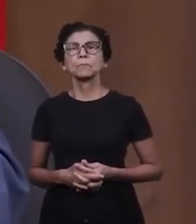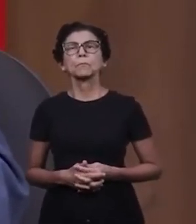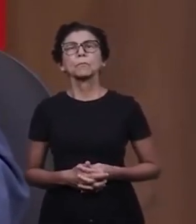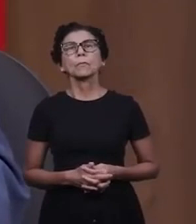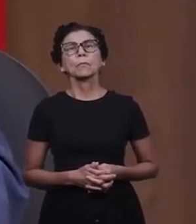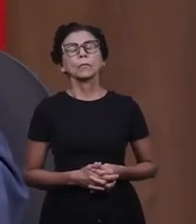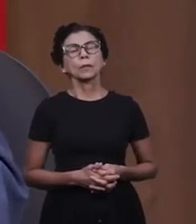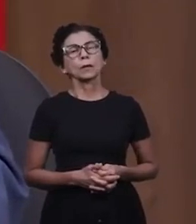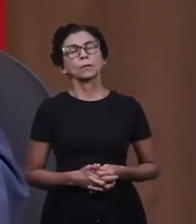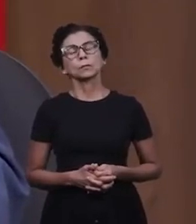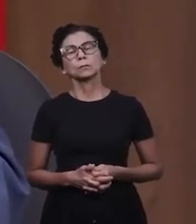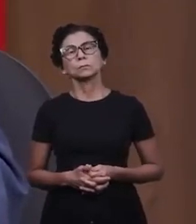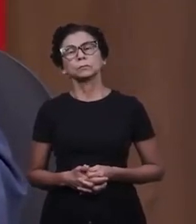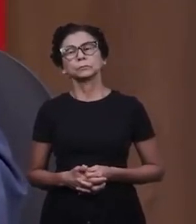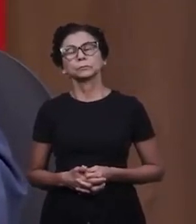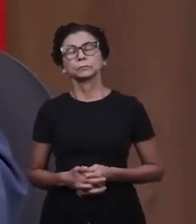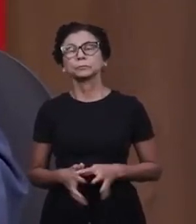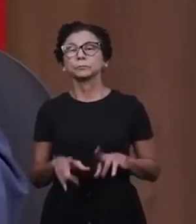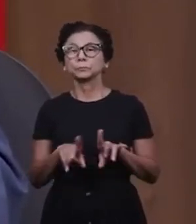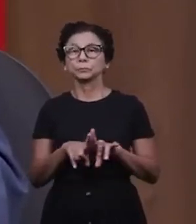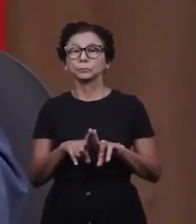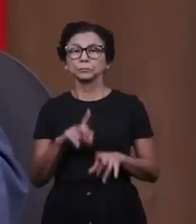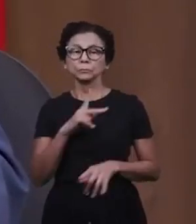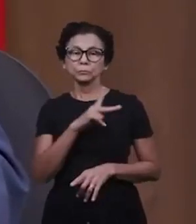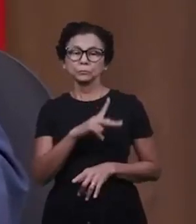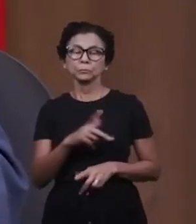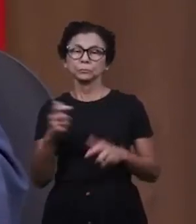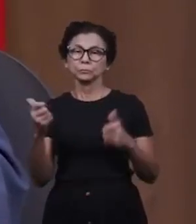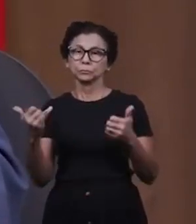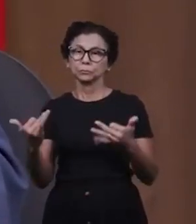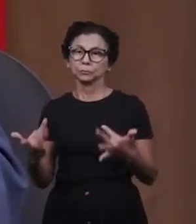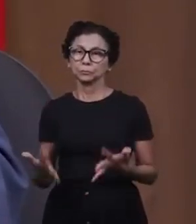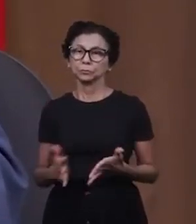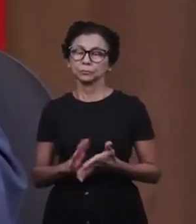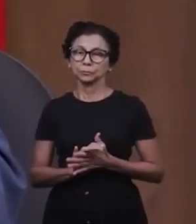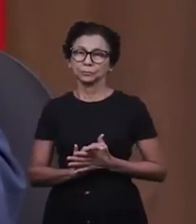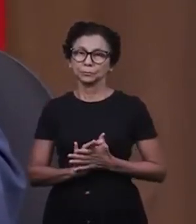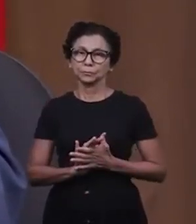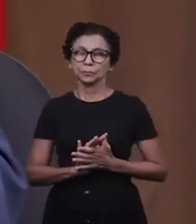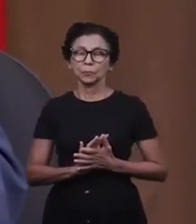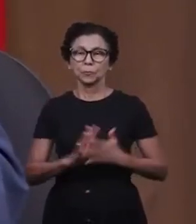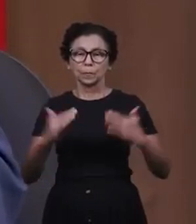E outra coisa que Paulo fala muito é o funcionamento da igreja como corpo.